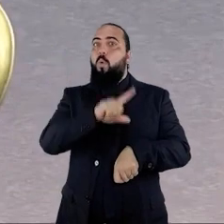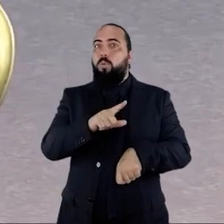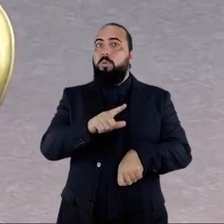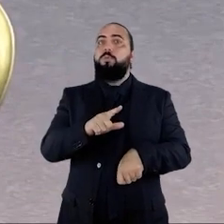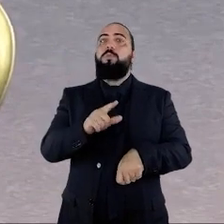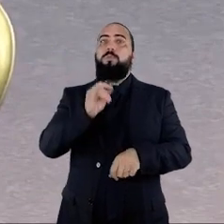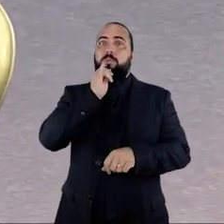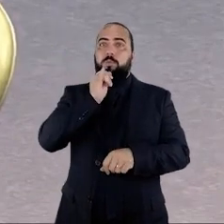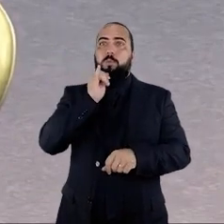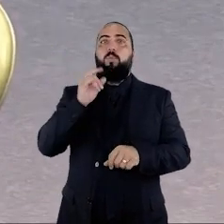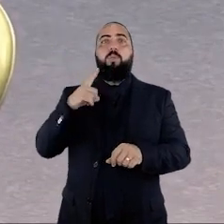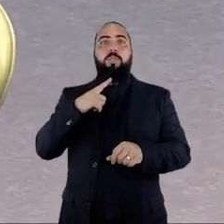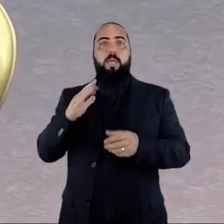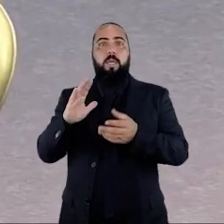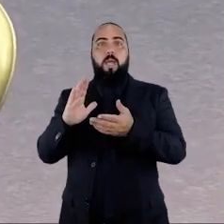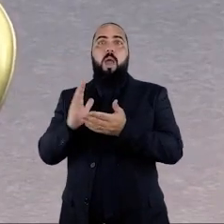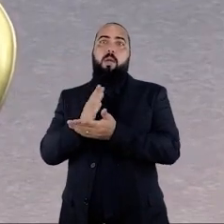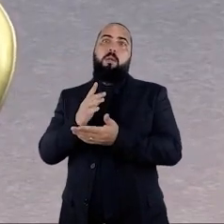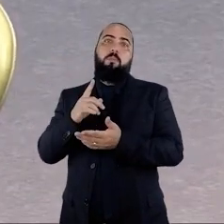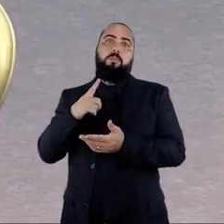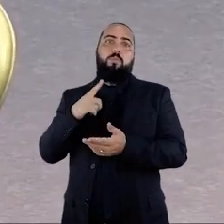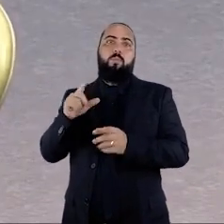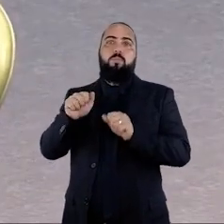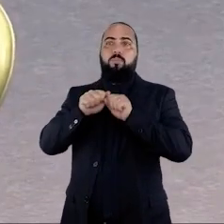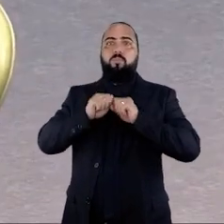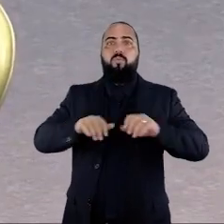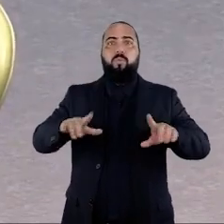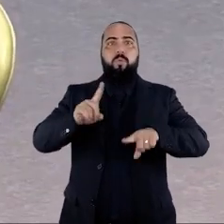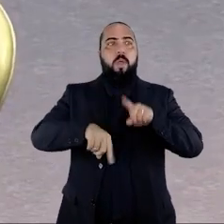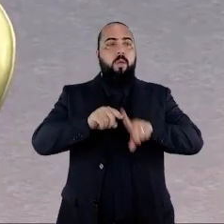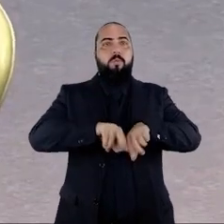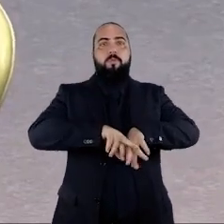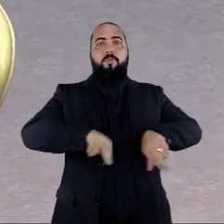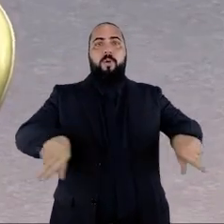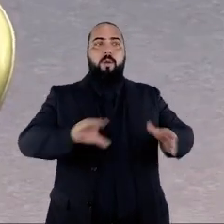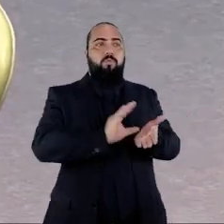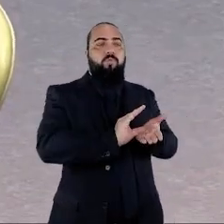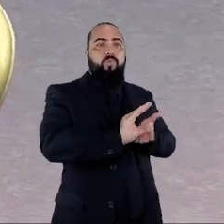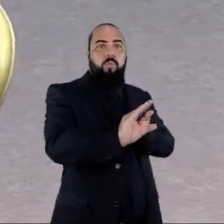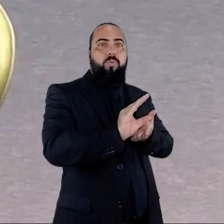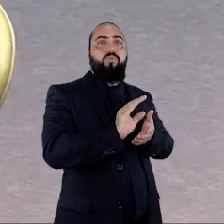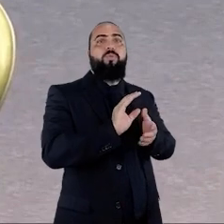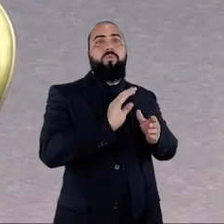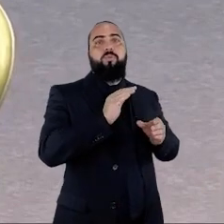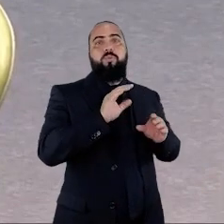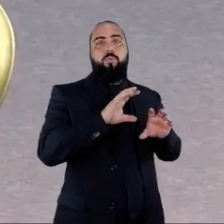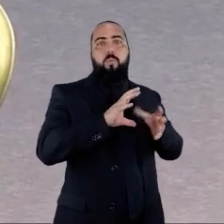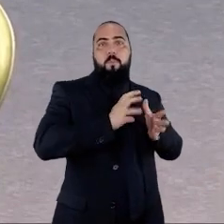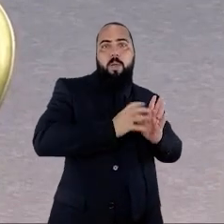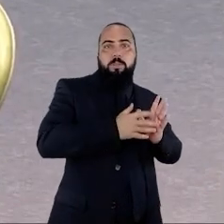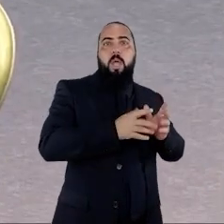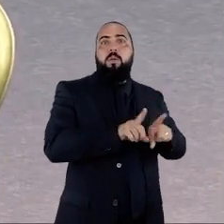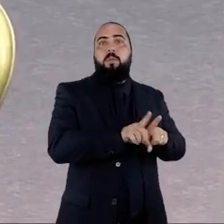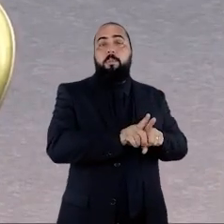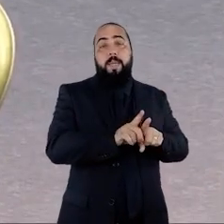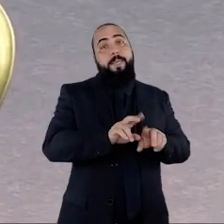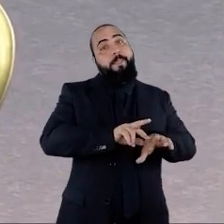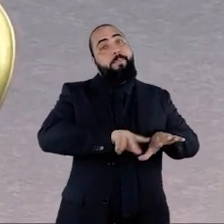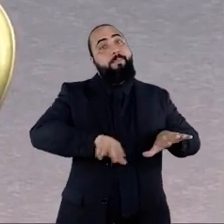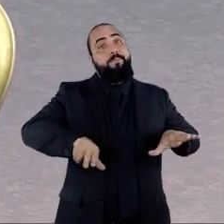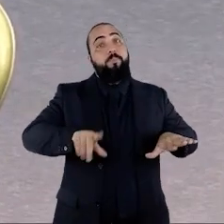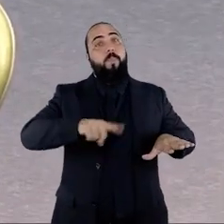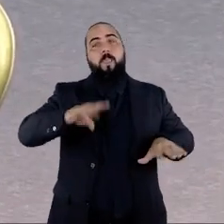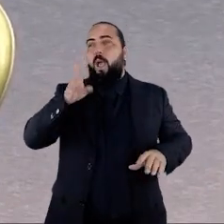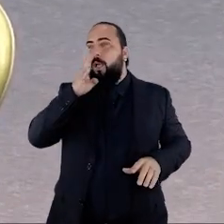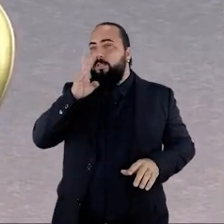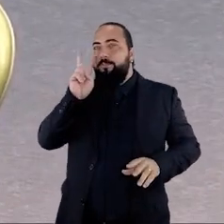das conquistas, por exemplo, temos aí a distribuição dos recursos do fundo partidário, etc. E, efetivamente,